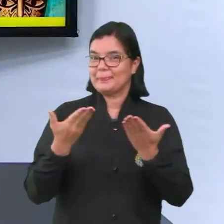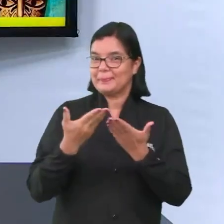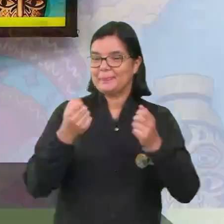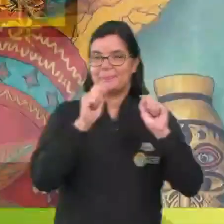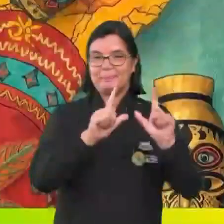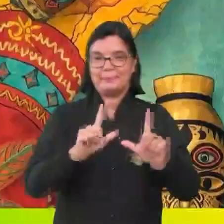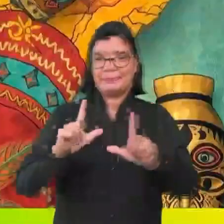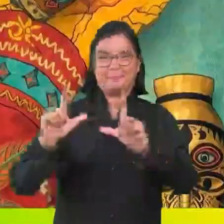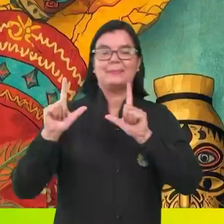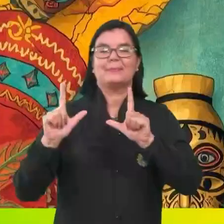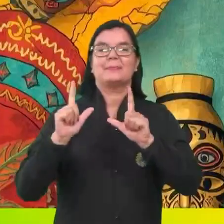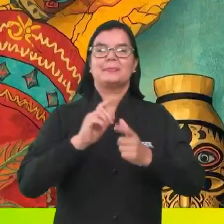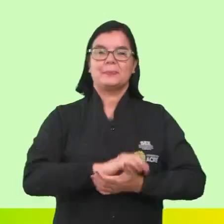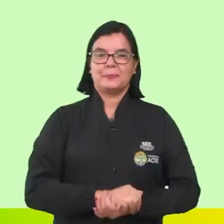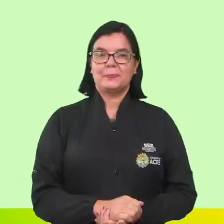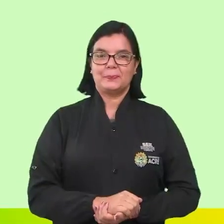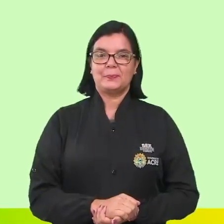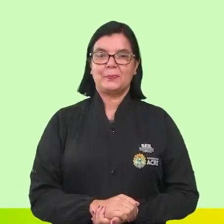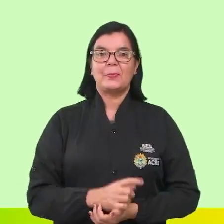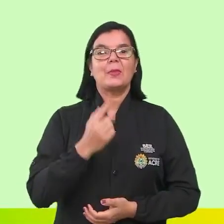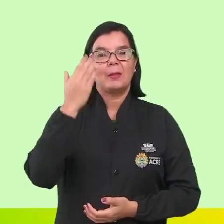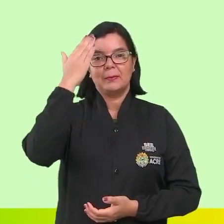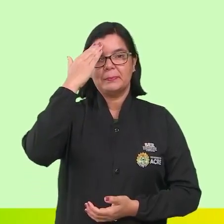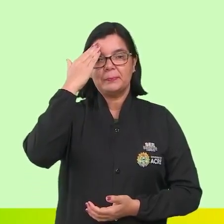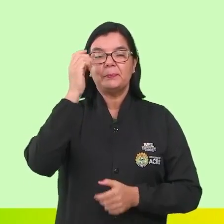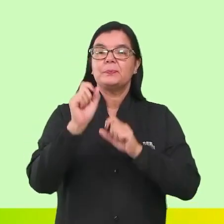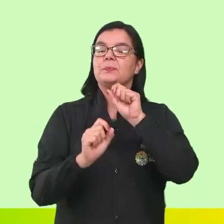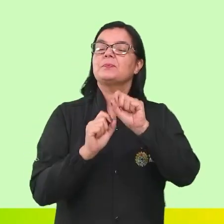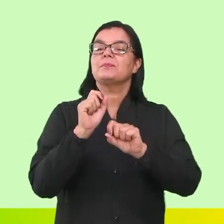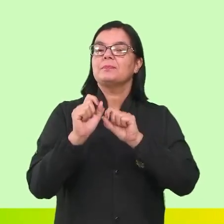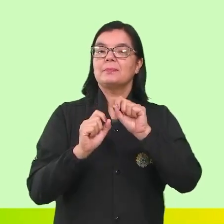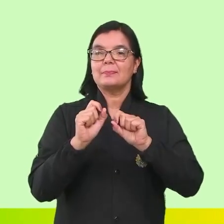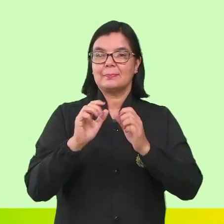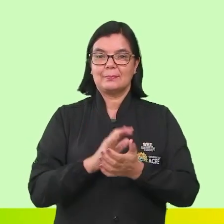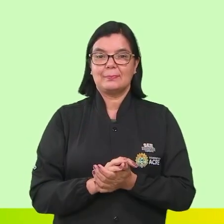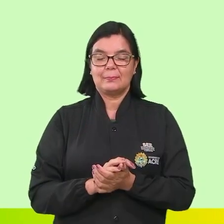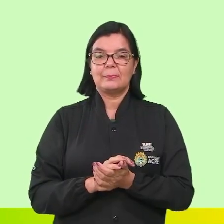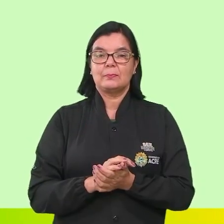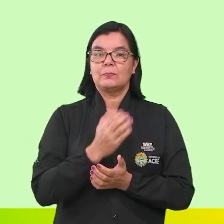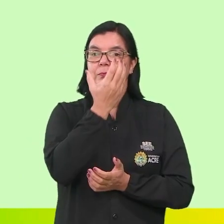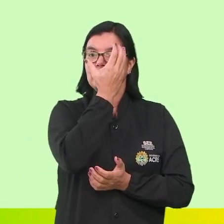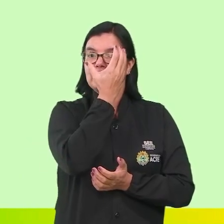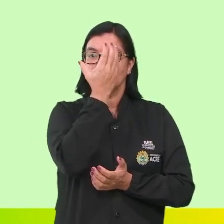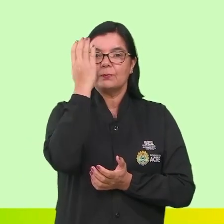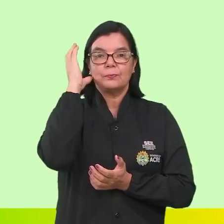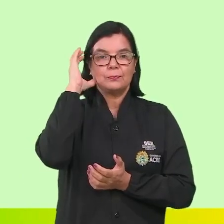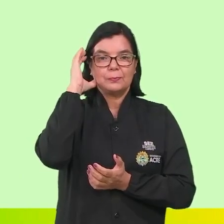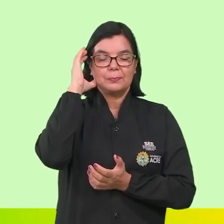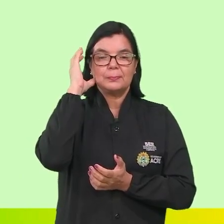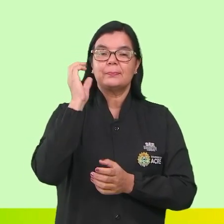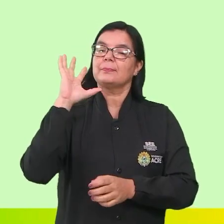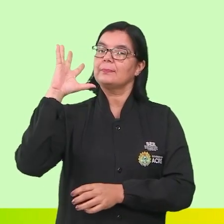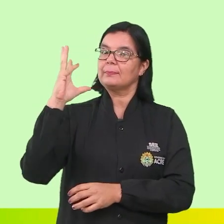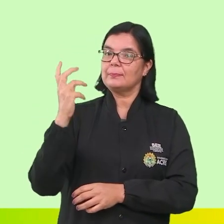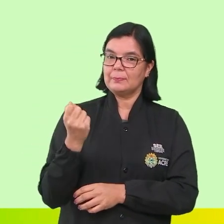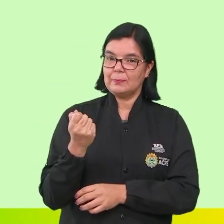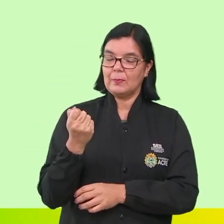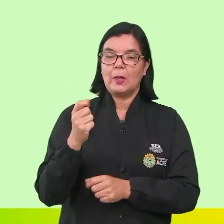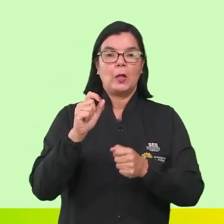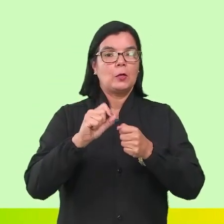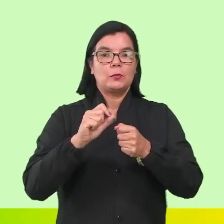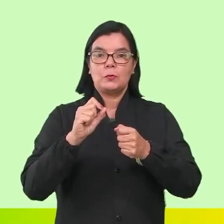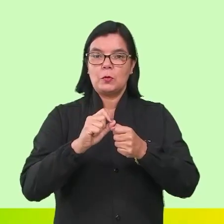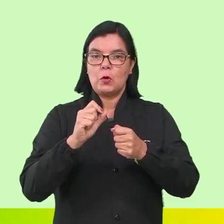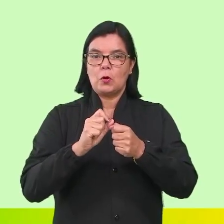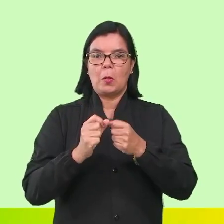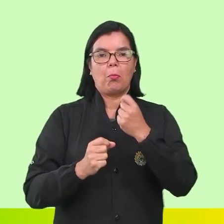Olha aí para a nossa tela e vamos entender sobre as máscaras africanas. Elas não são feitas de